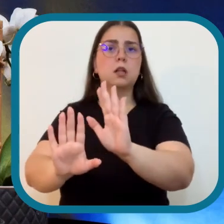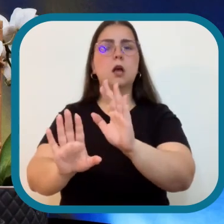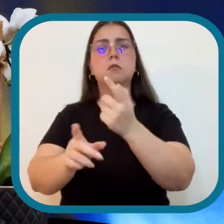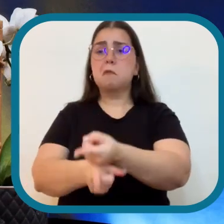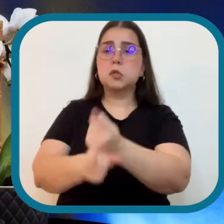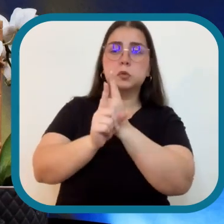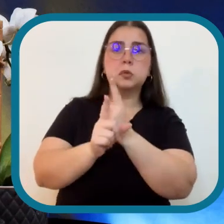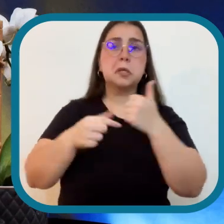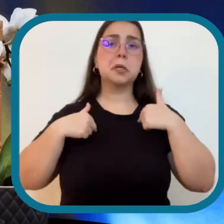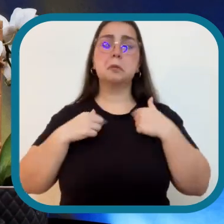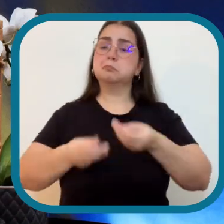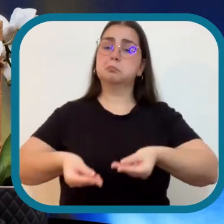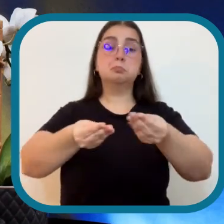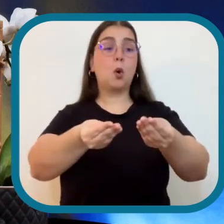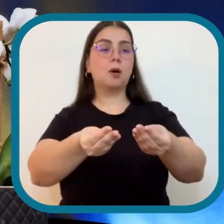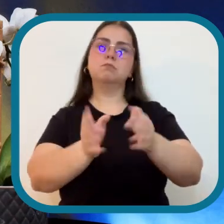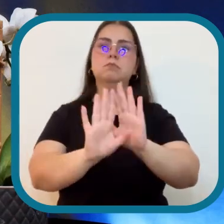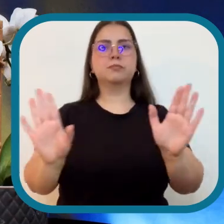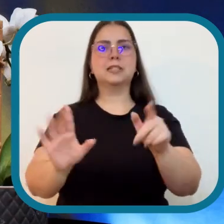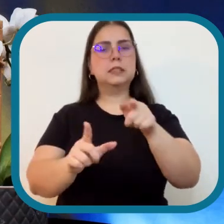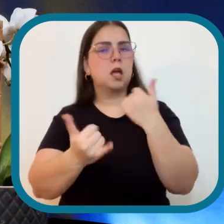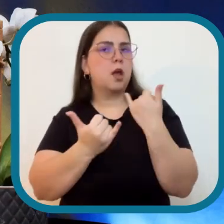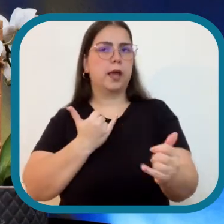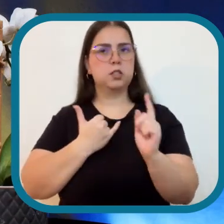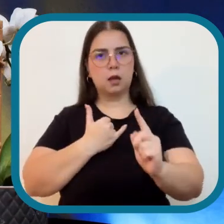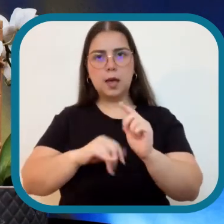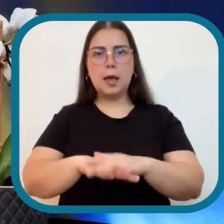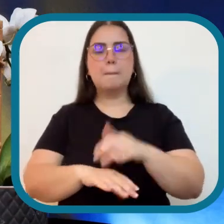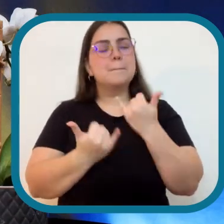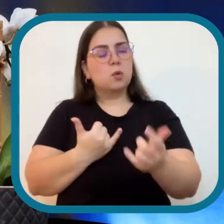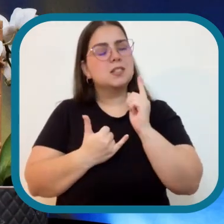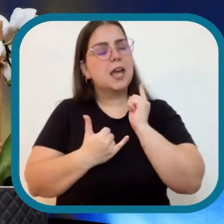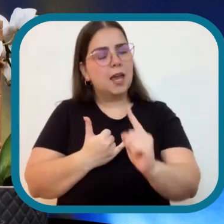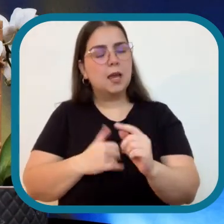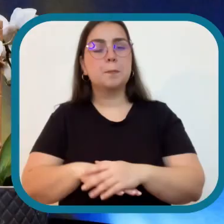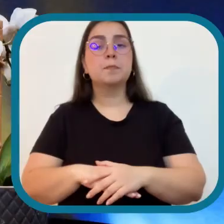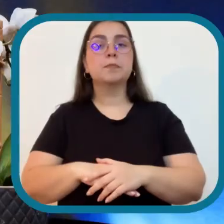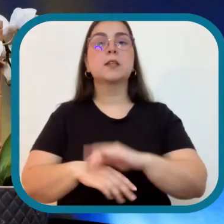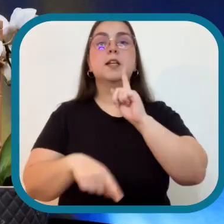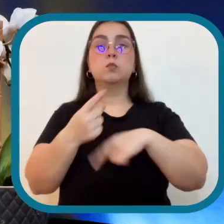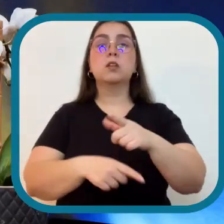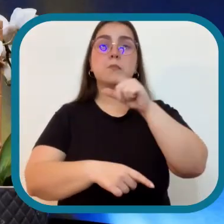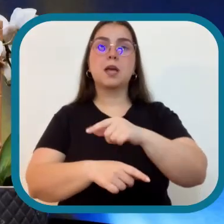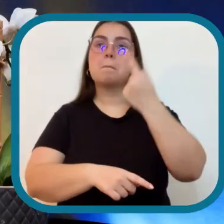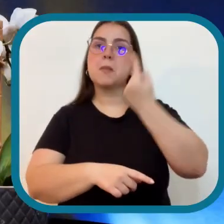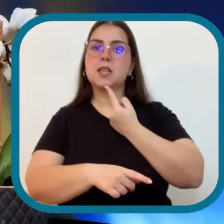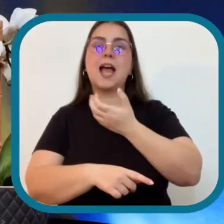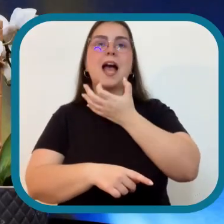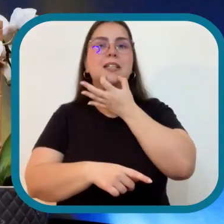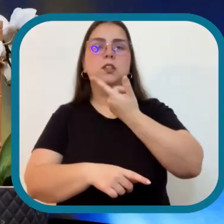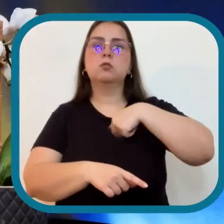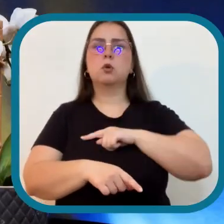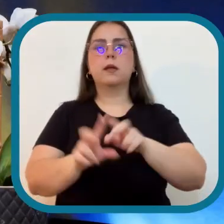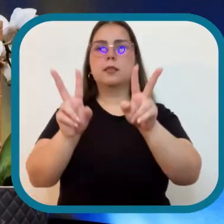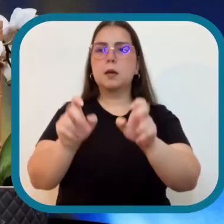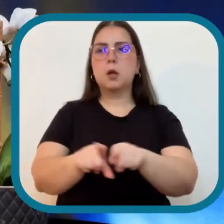fazer, entregue aquilo como eu e pronto. Isto é um risco acabado, é perigoso, isso pode e deve ser feito